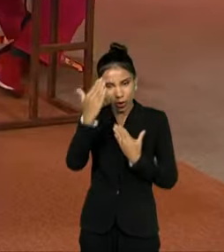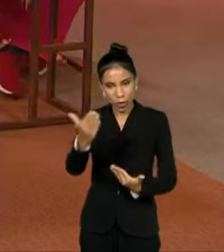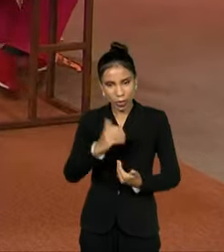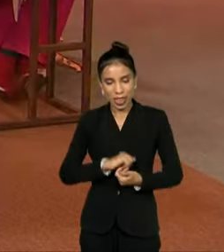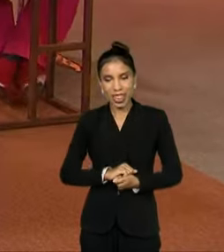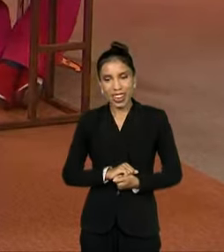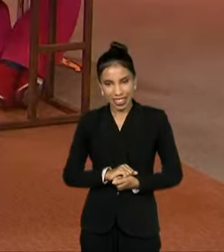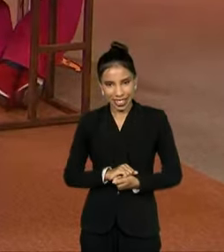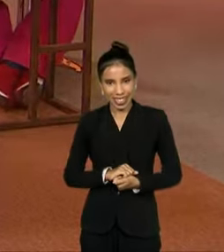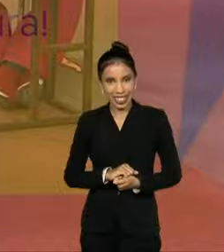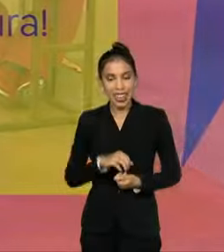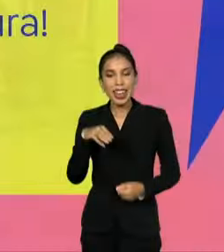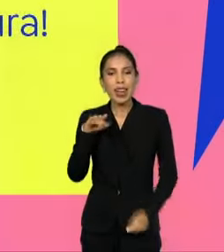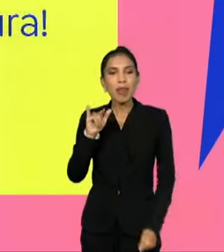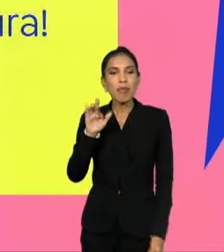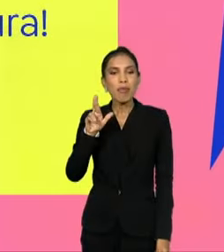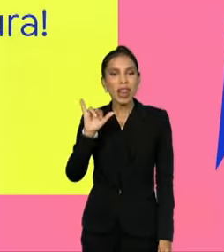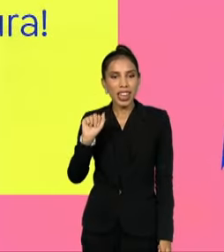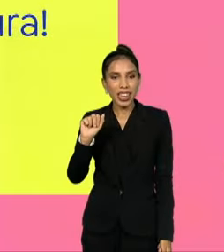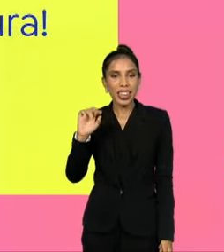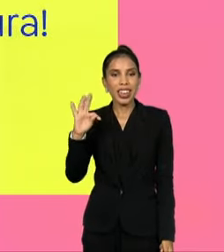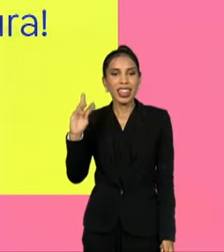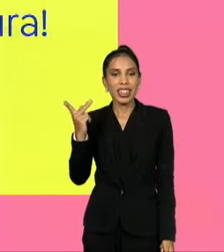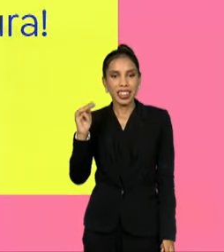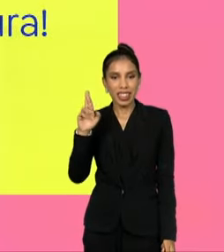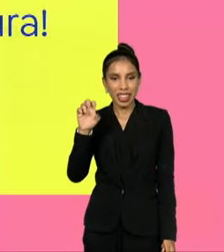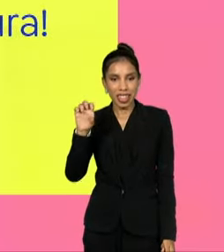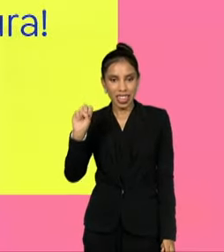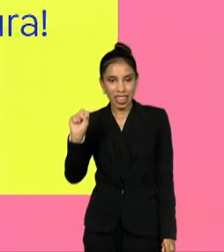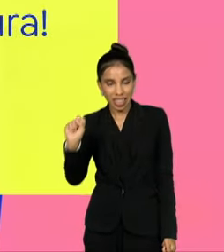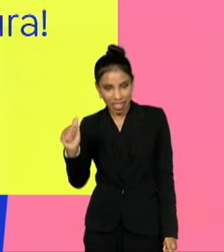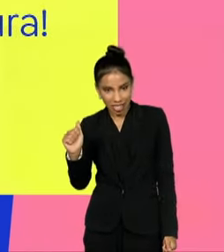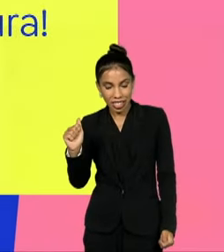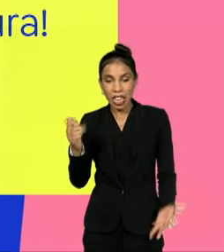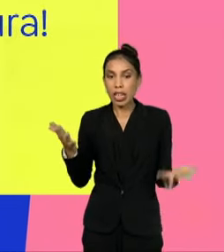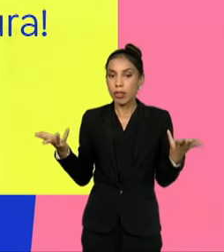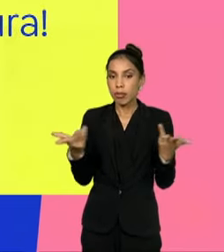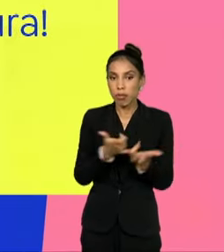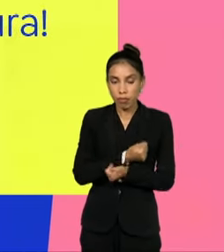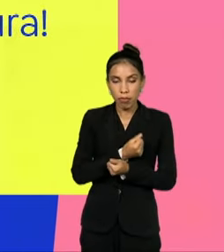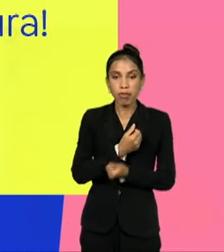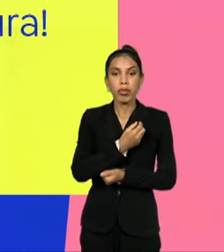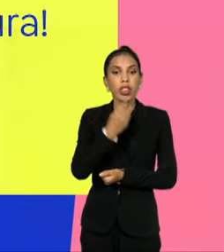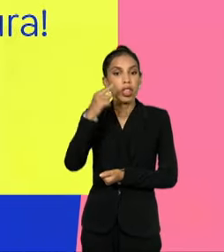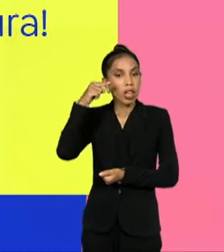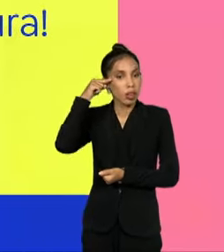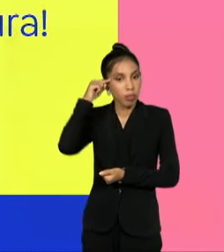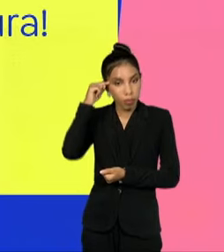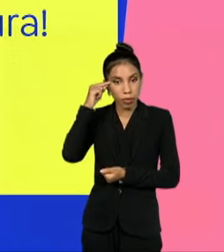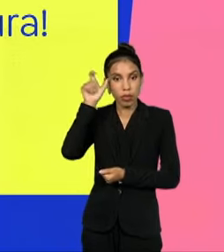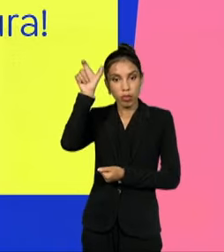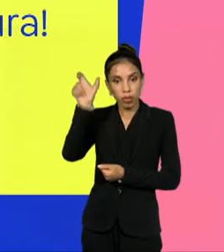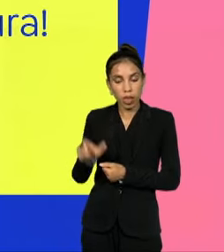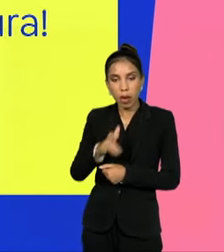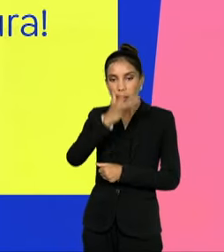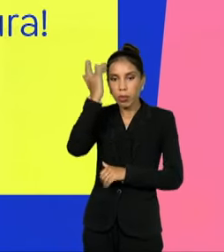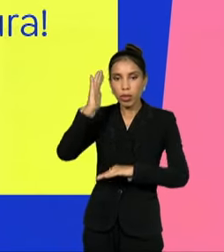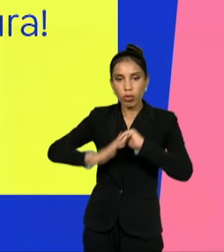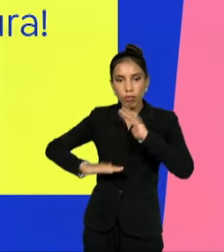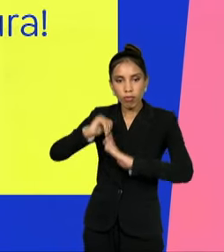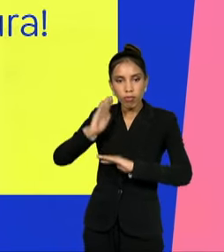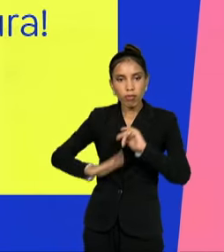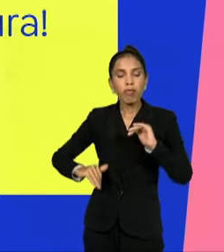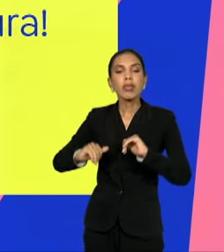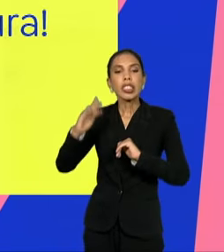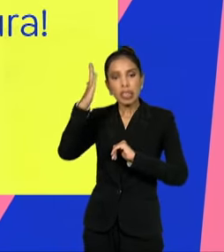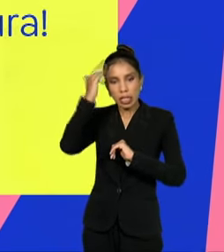viu? Maria Tereza Werneck, do Rio de Janeiro. Excelente a participação do Marcelo Freixo, pessoa mais habilitada a falar de milícia no